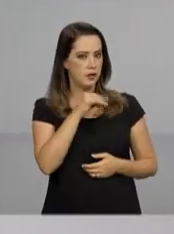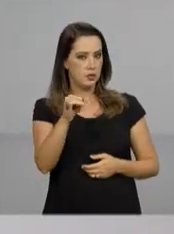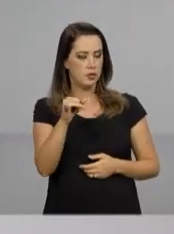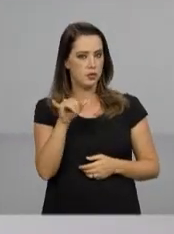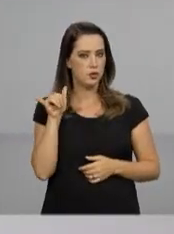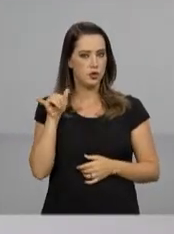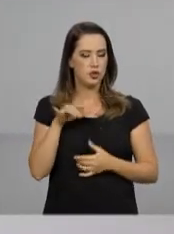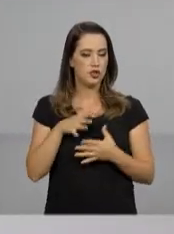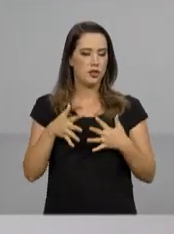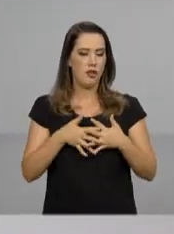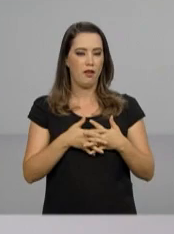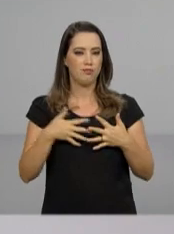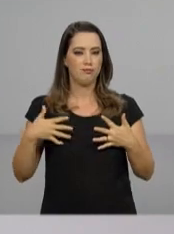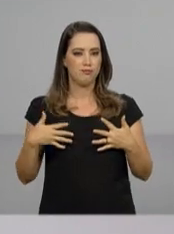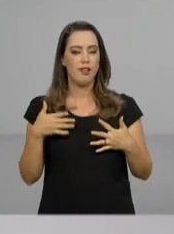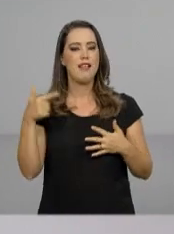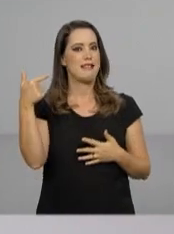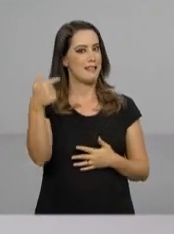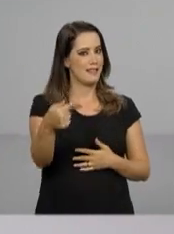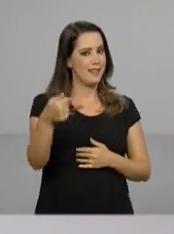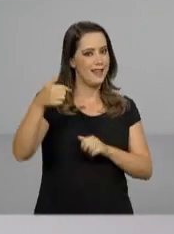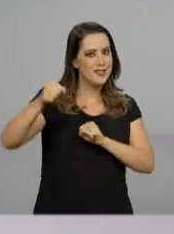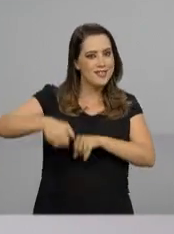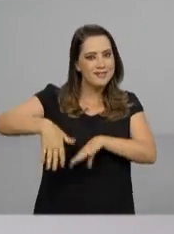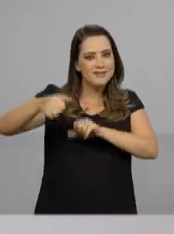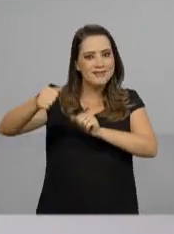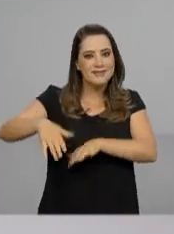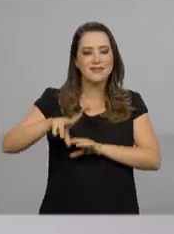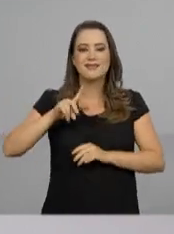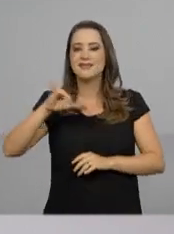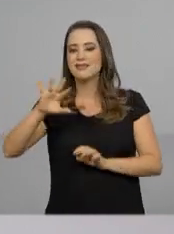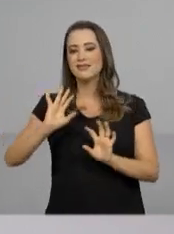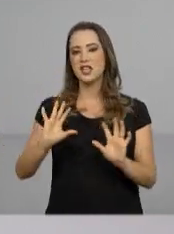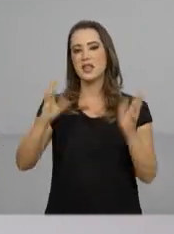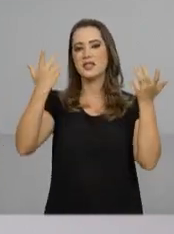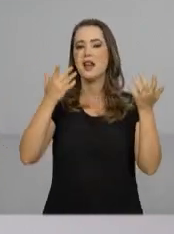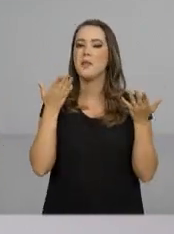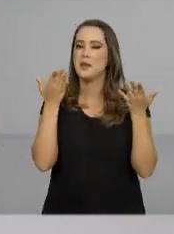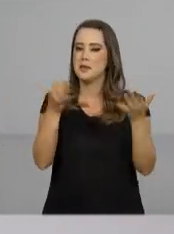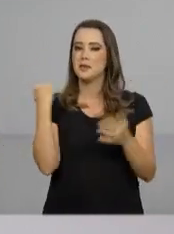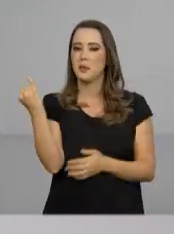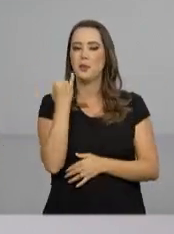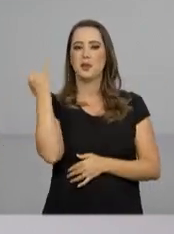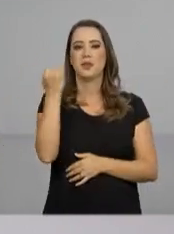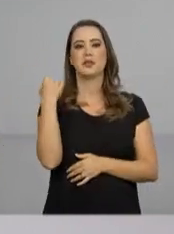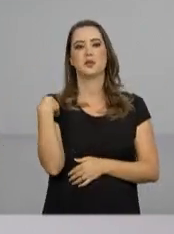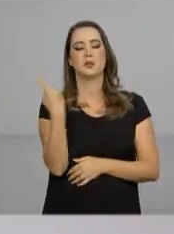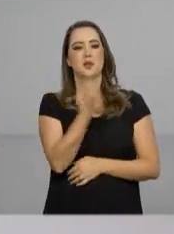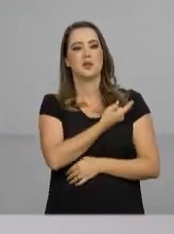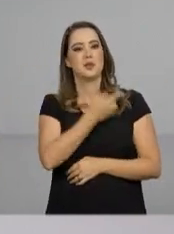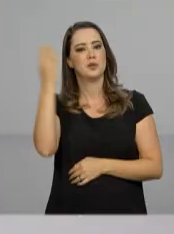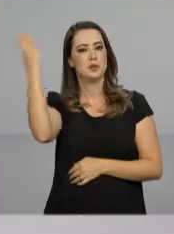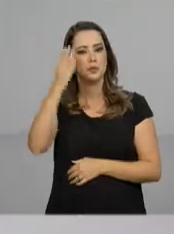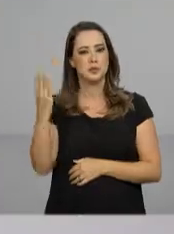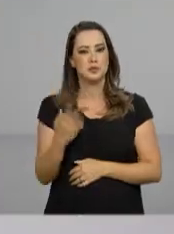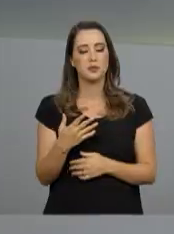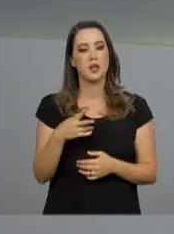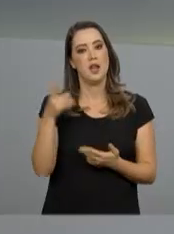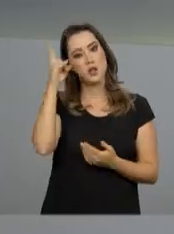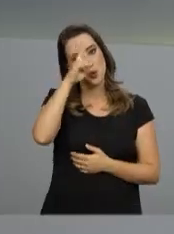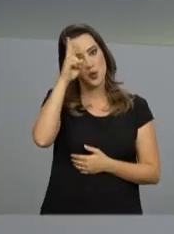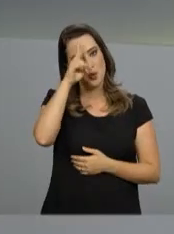da Independência, o desfile de 7 de setembro marca a celebração dessa data que é muito especial para todos nós